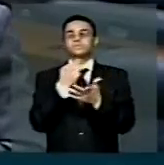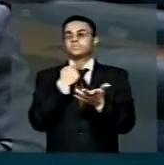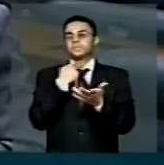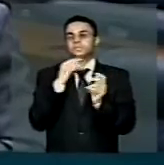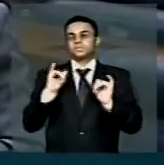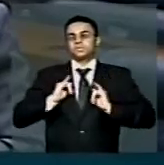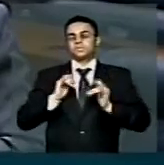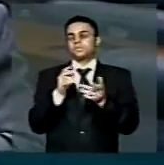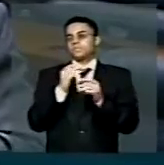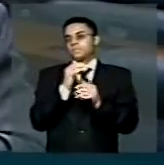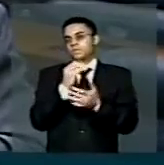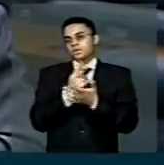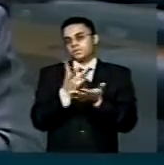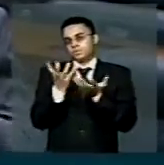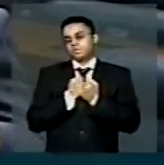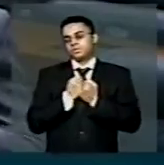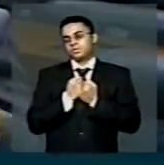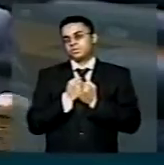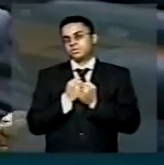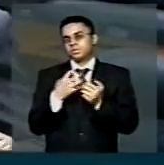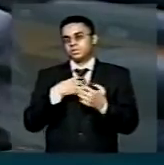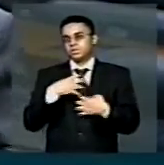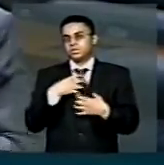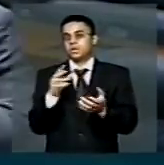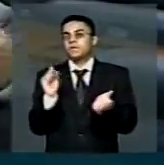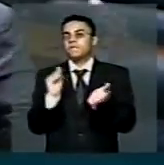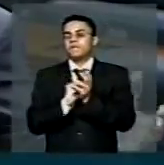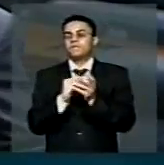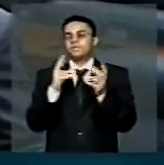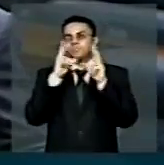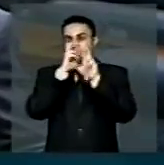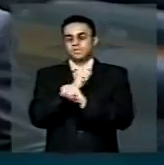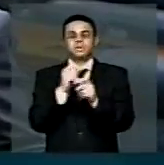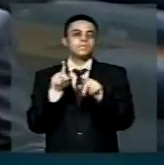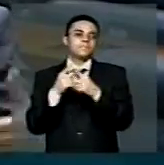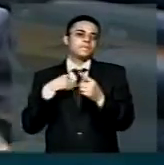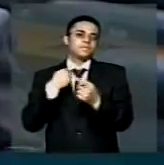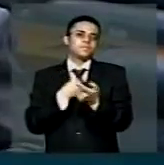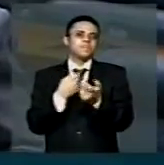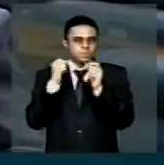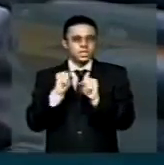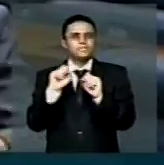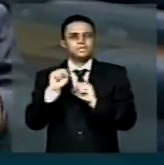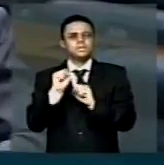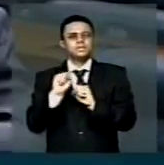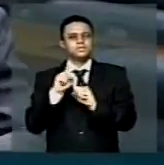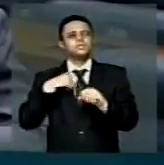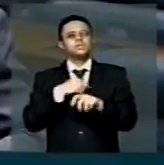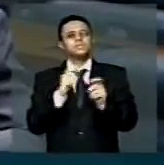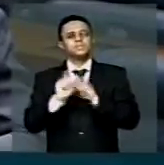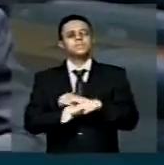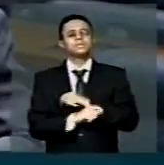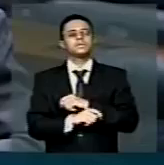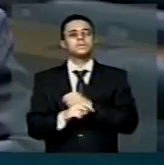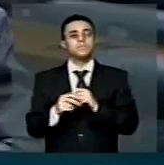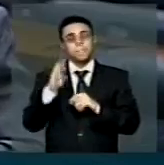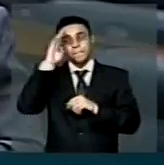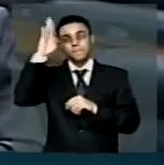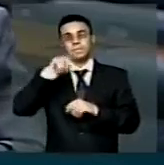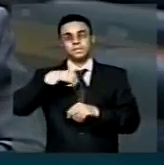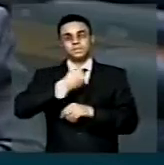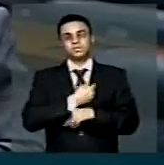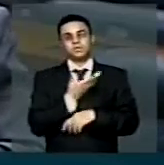nos conformar e nos sentirmos impotentes, como muitos dizem. Nós não podemos fazer nada. Podemos sim. Principalmente nós que estamos